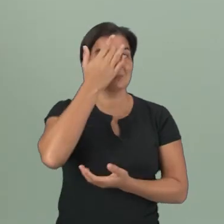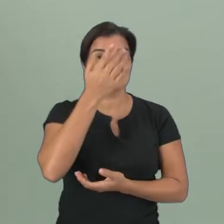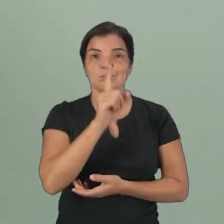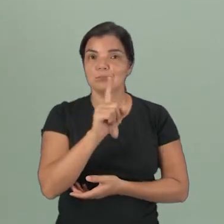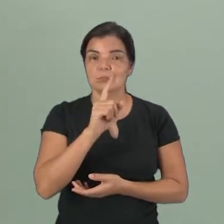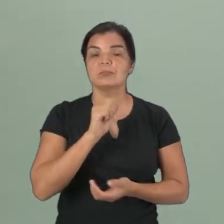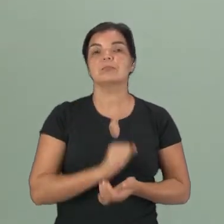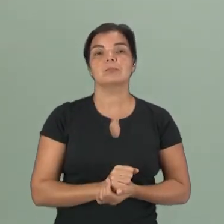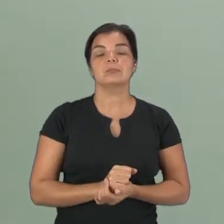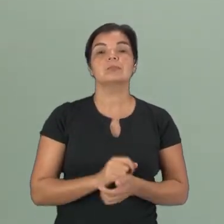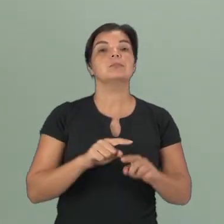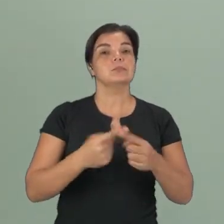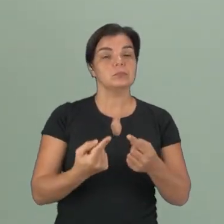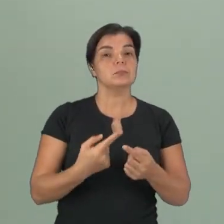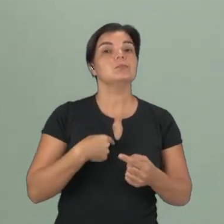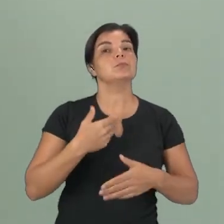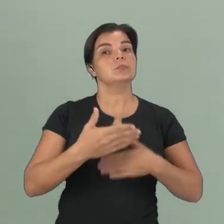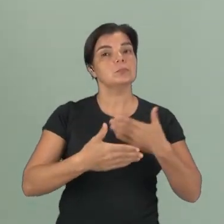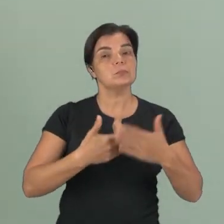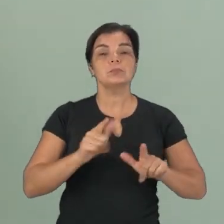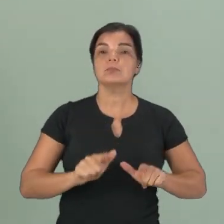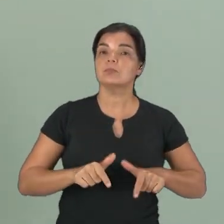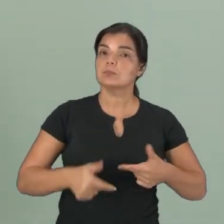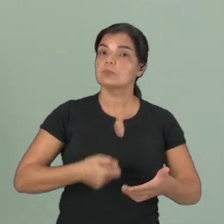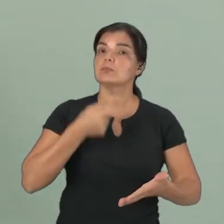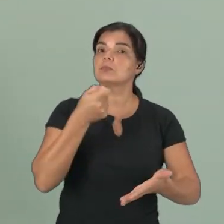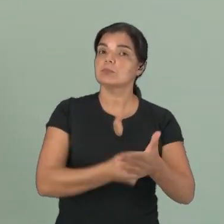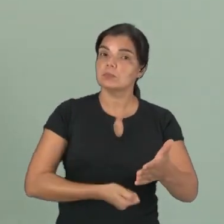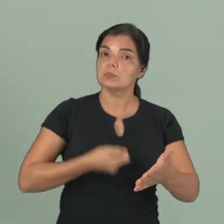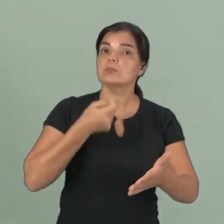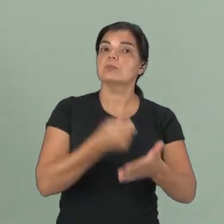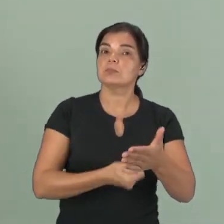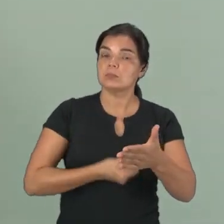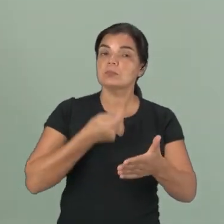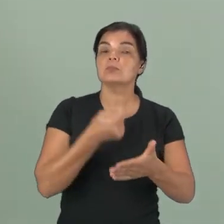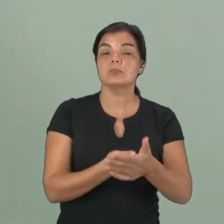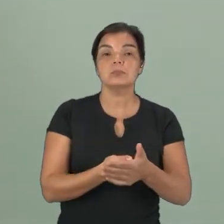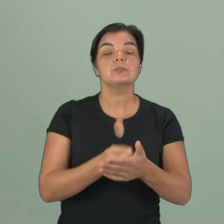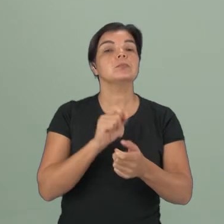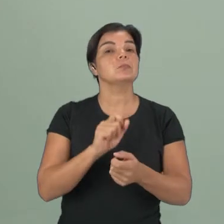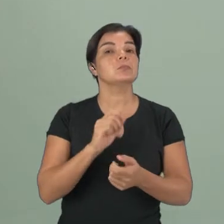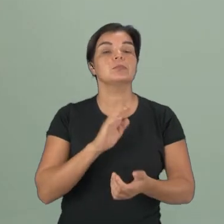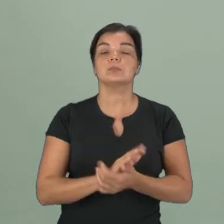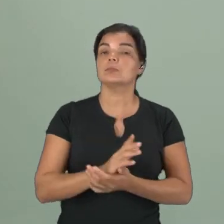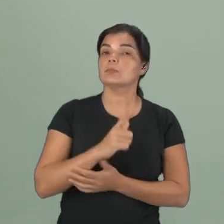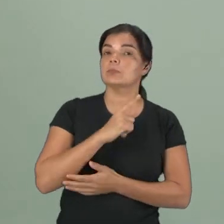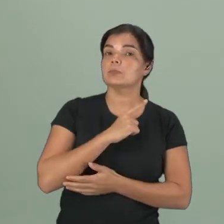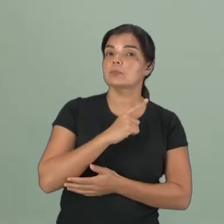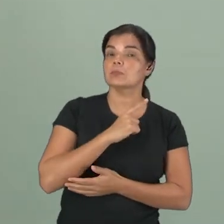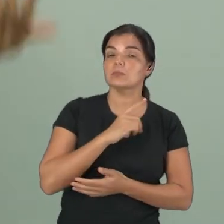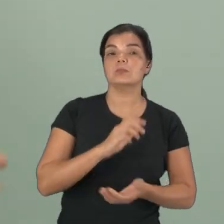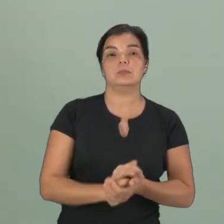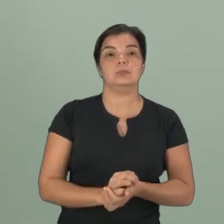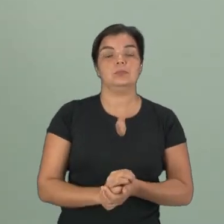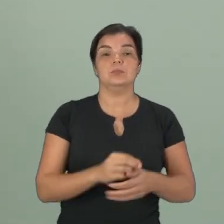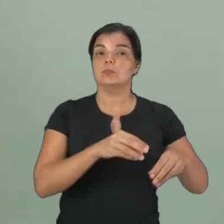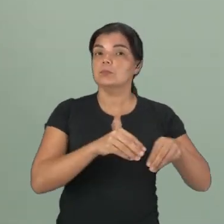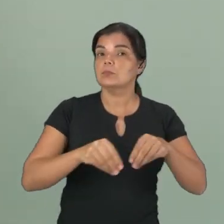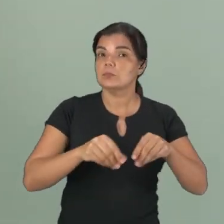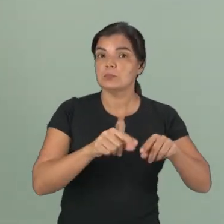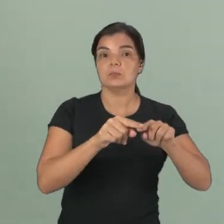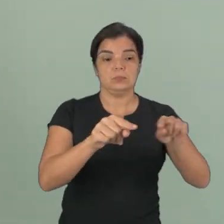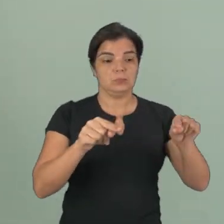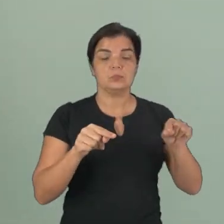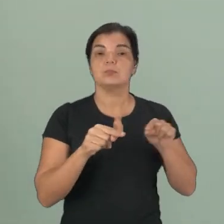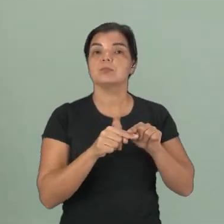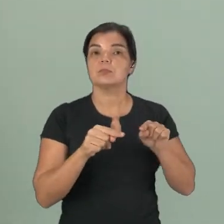Que é de vocês, certo? É um processo de luta e de conquista. Então é quando eles começam a ter as suas demarcações de terra,